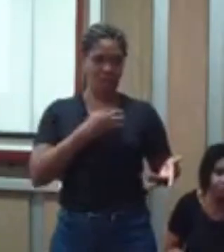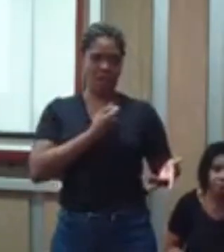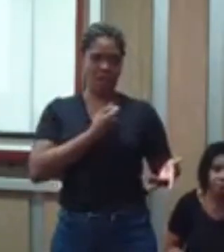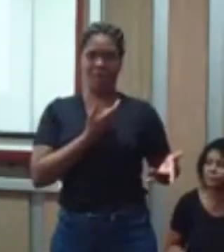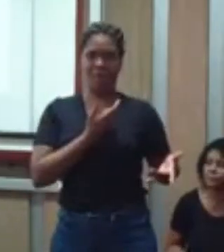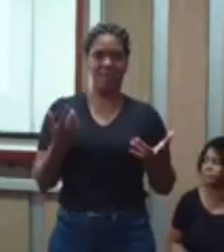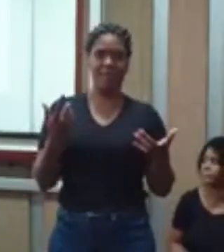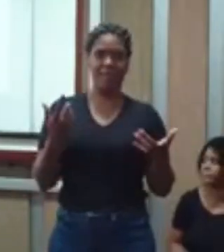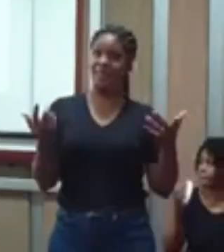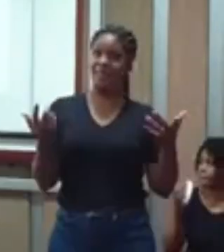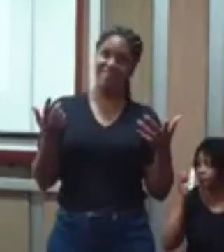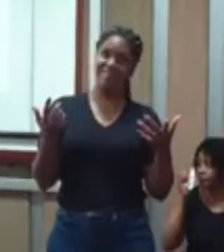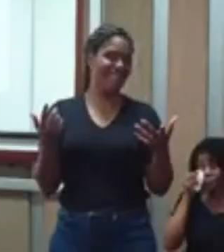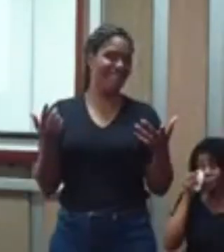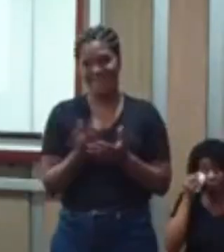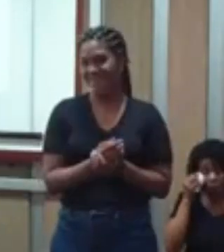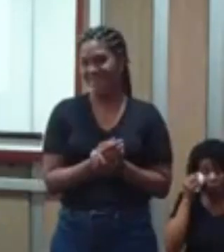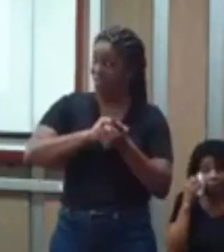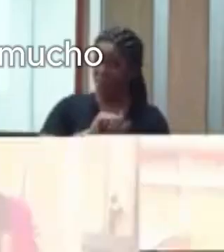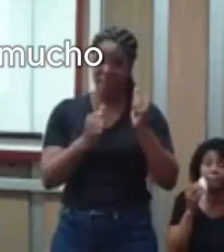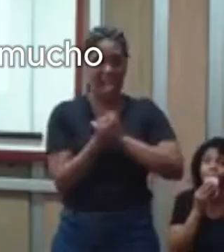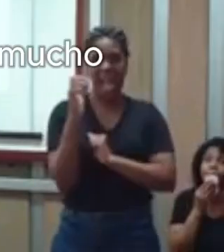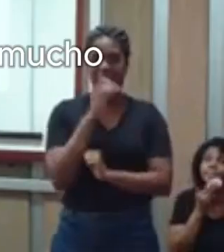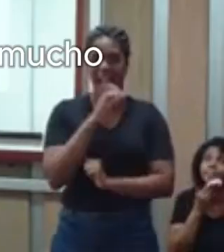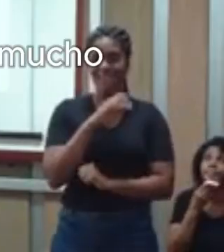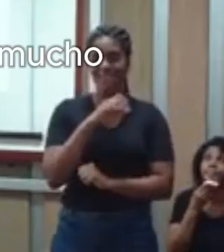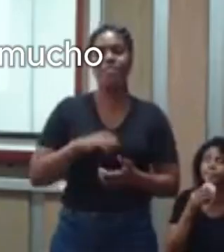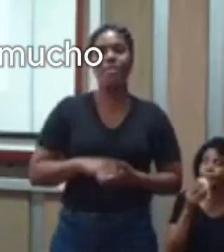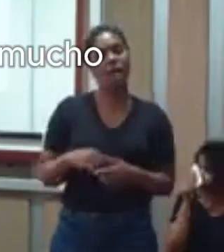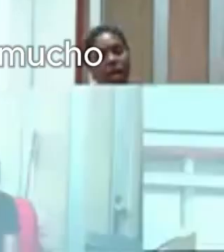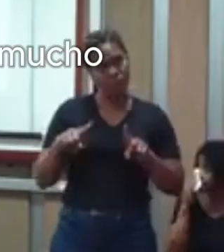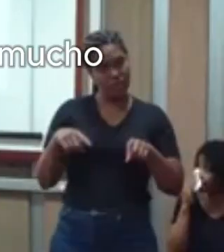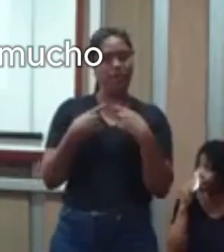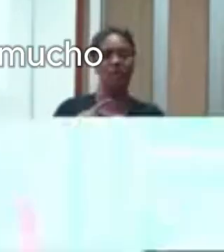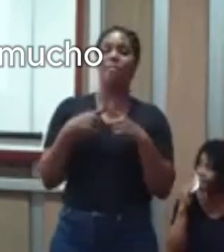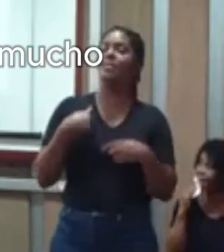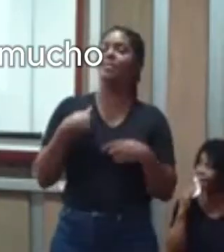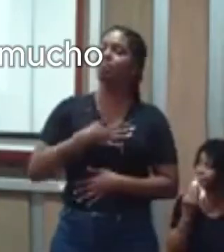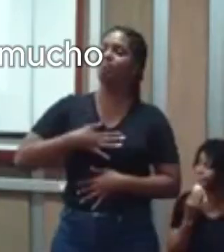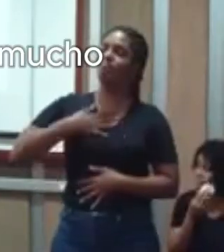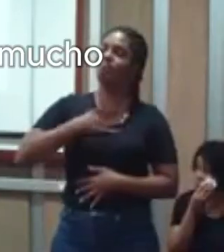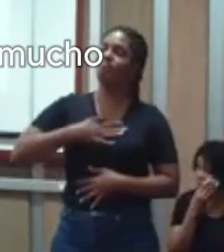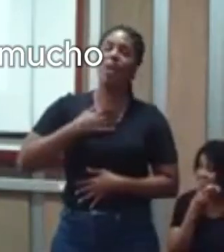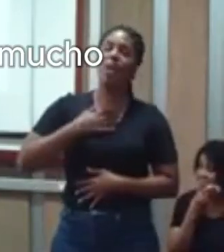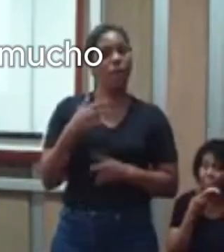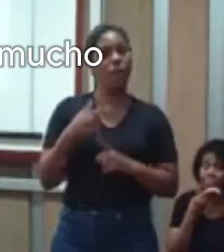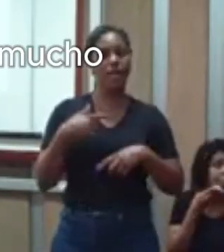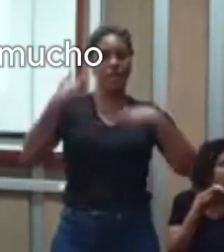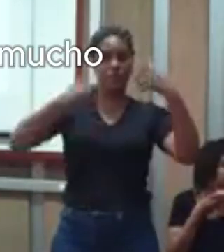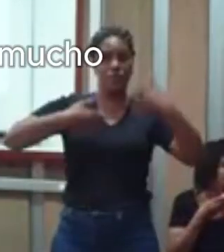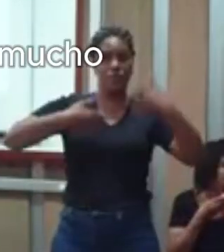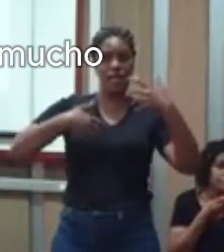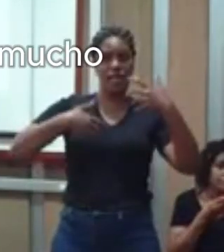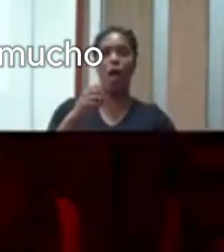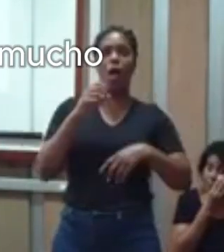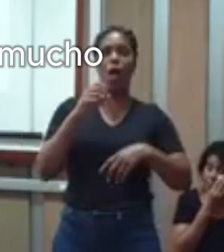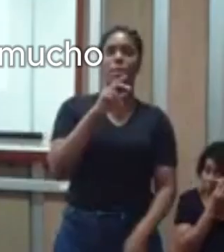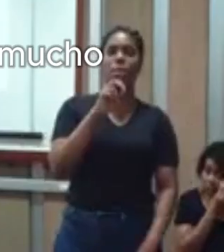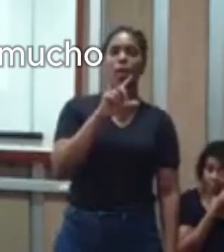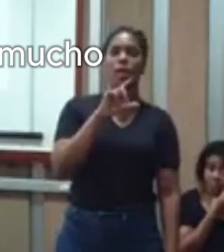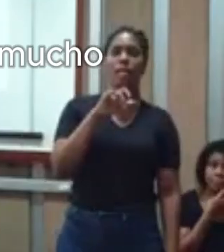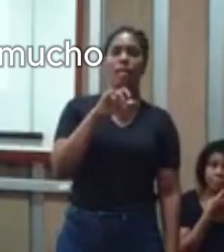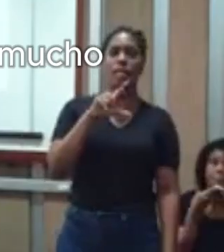apresentação. Mas então é um desafio, mas é um desafio que eu gosto muito, porque explicar o que é polilaminina